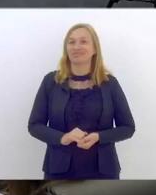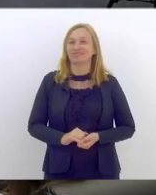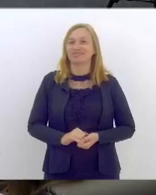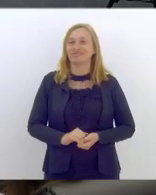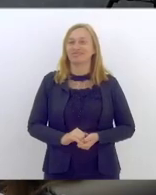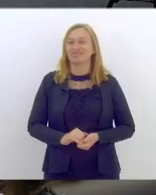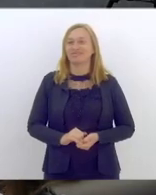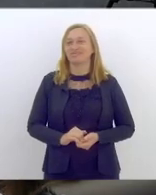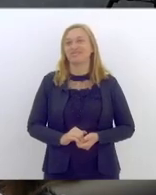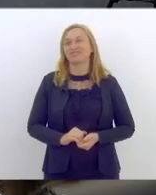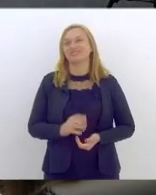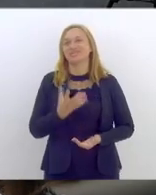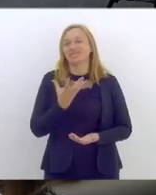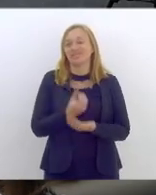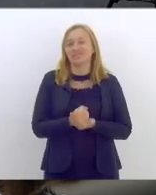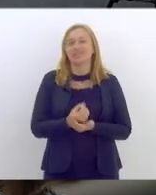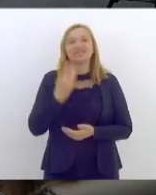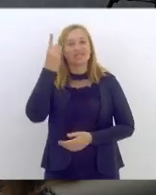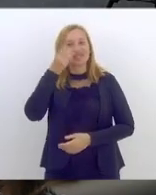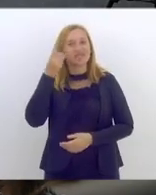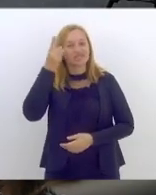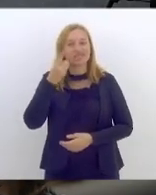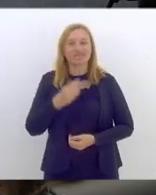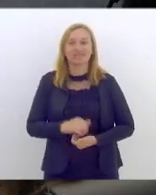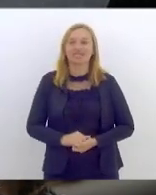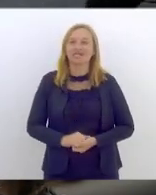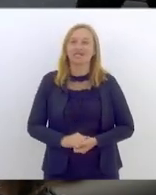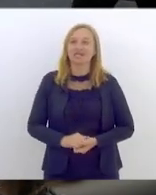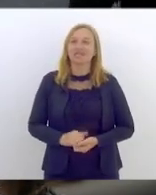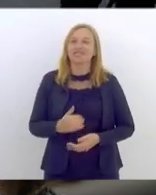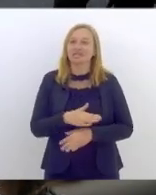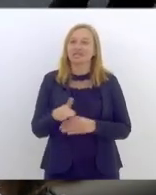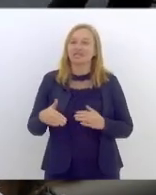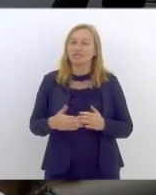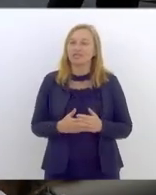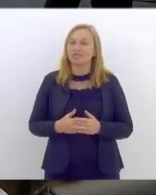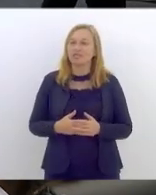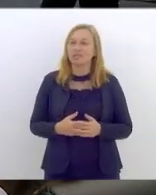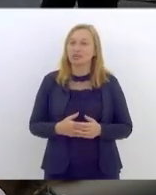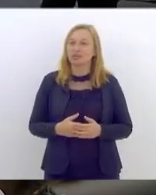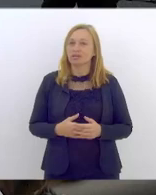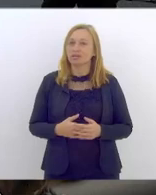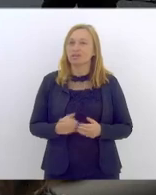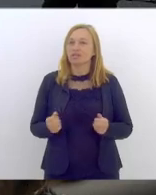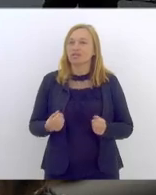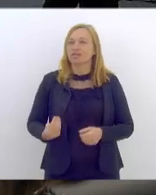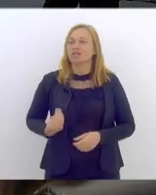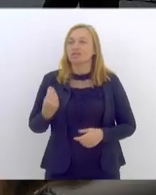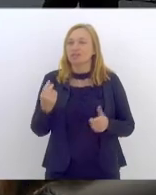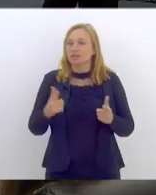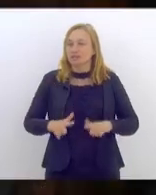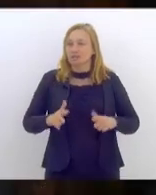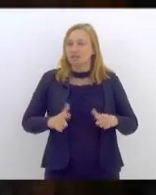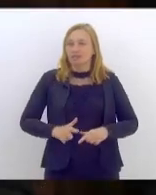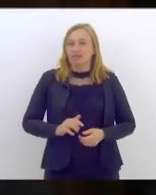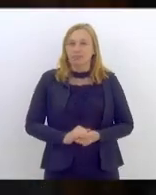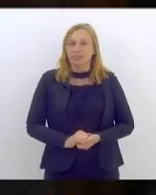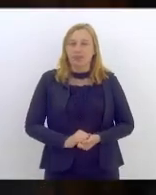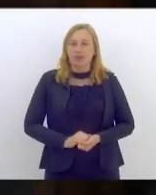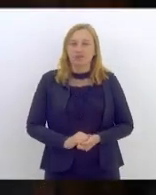então fica aqui o meu registro Deputado e a todas as autoridades a todos que estão aqui presentes